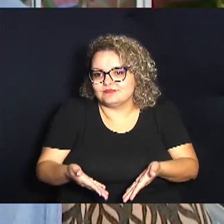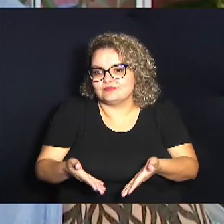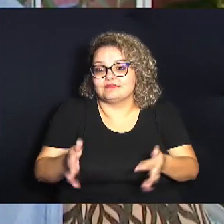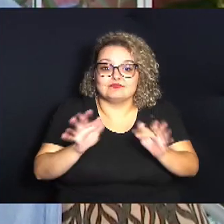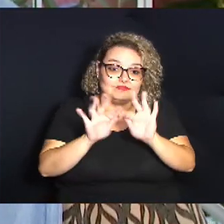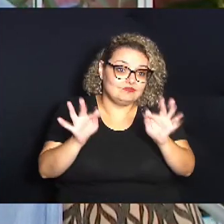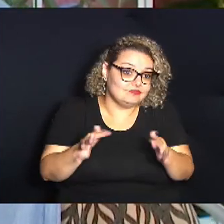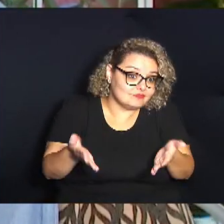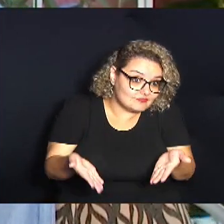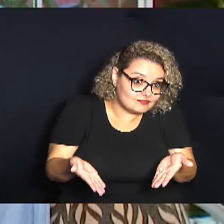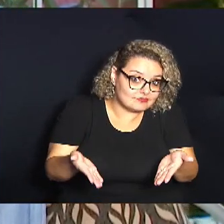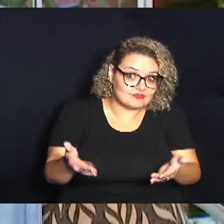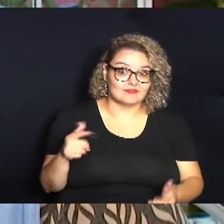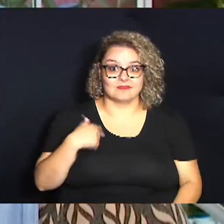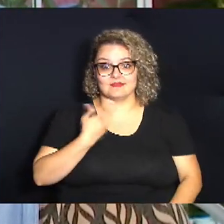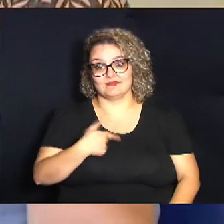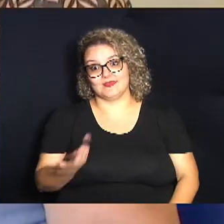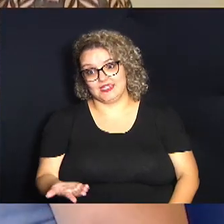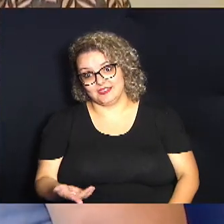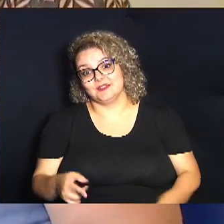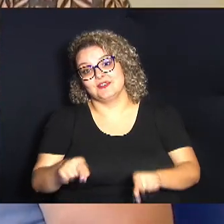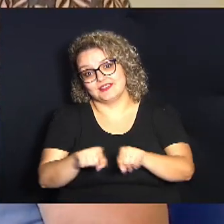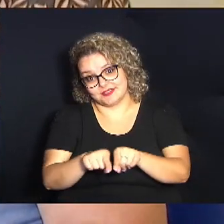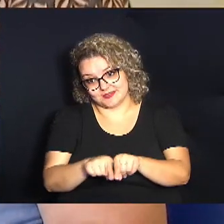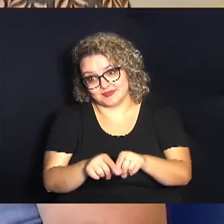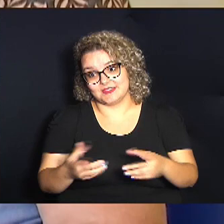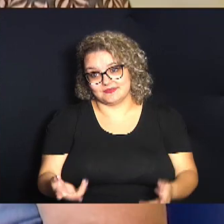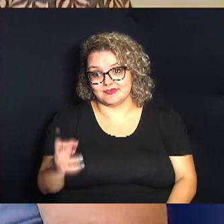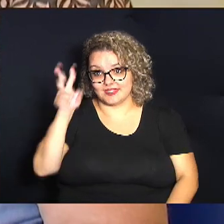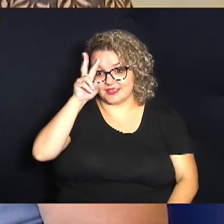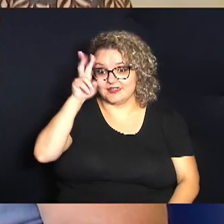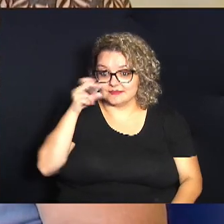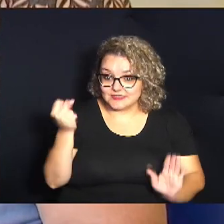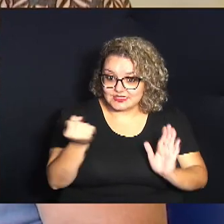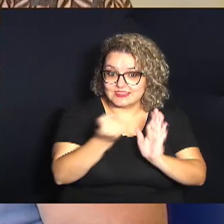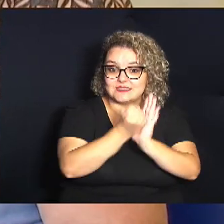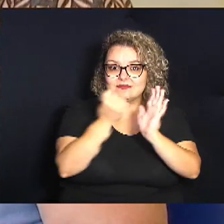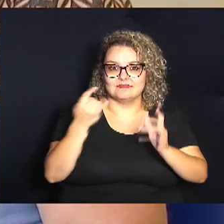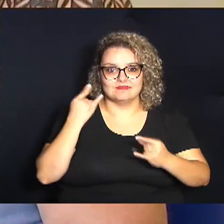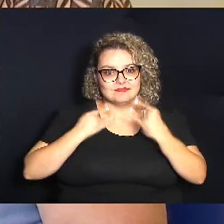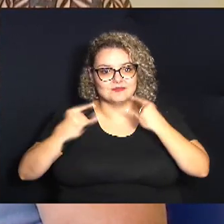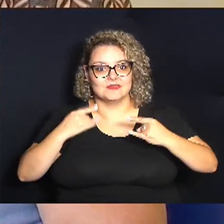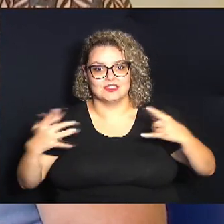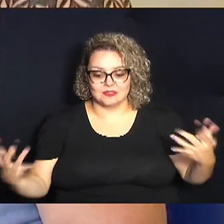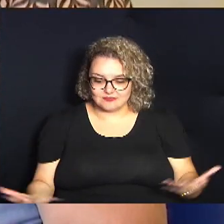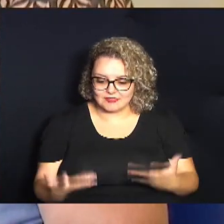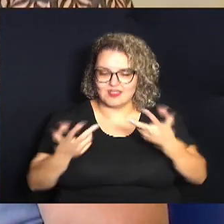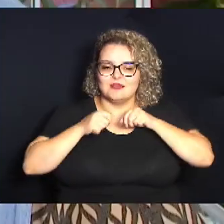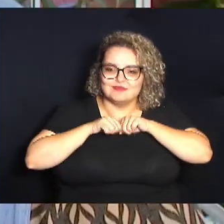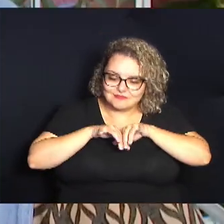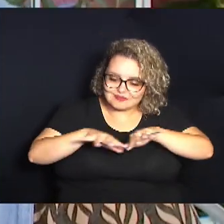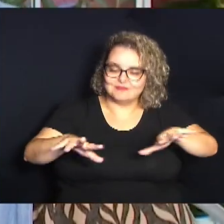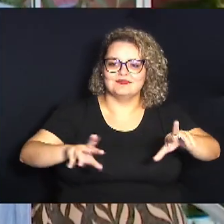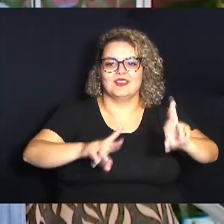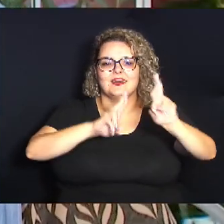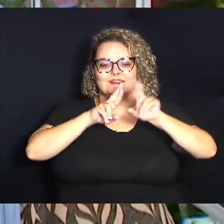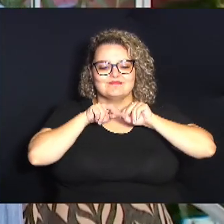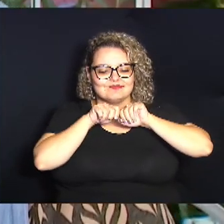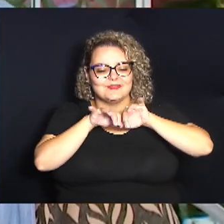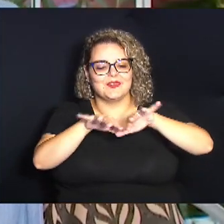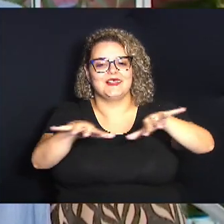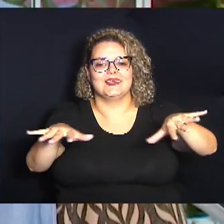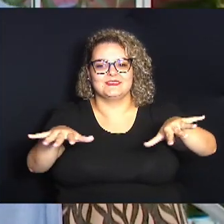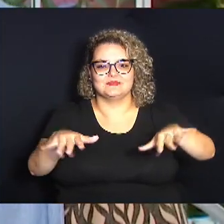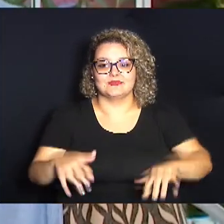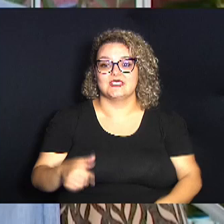felizes. E a gente acaba sendo também. Histórias que marcam, inspiram e multiplicam esperança. É dessa